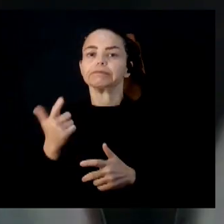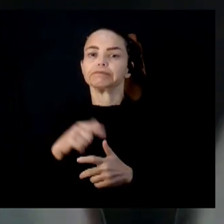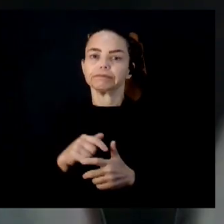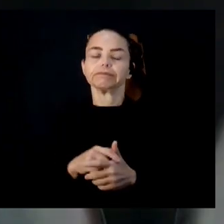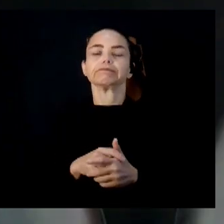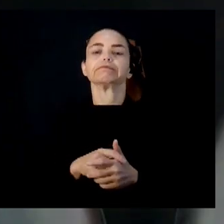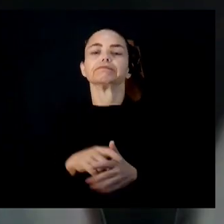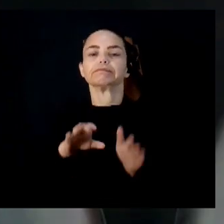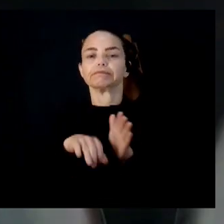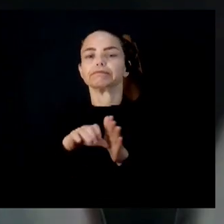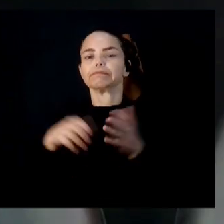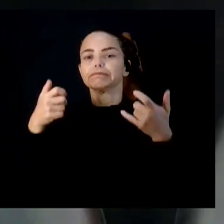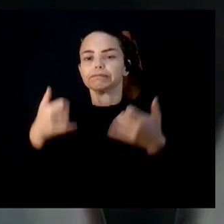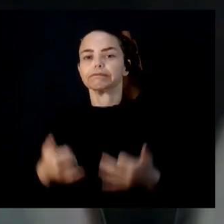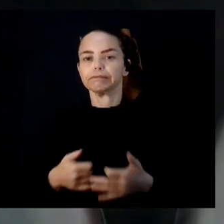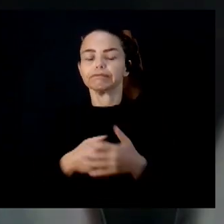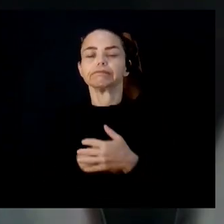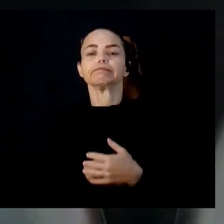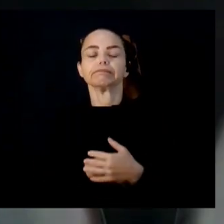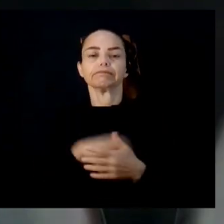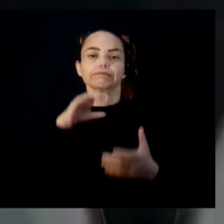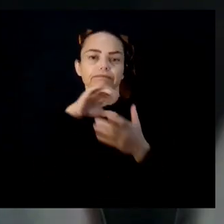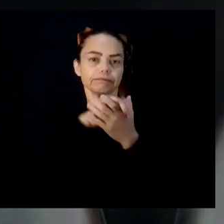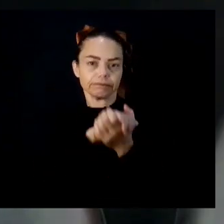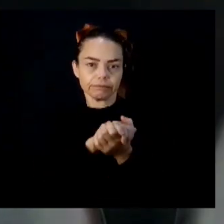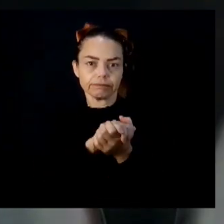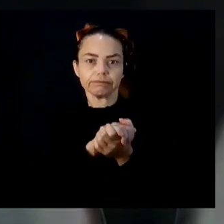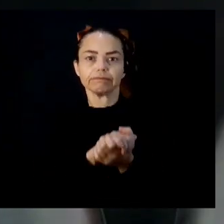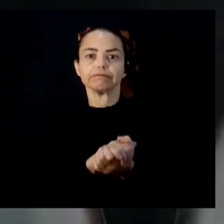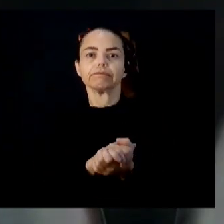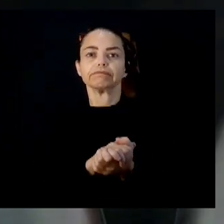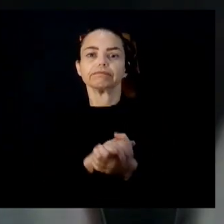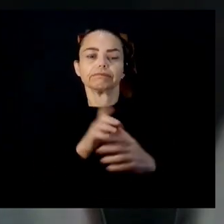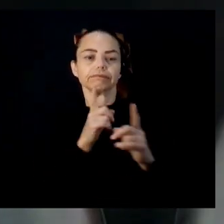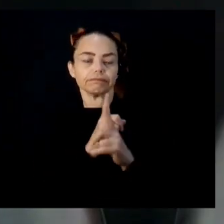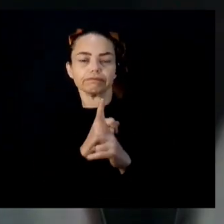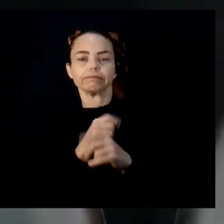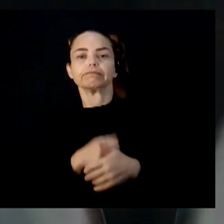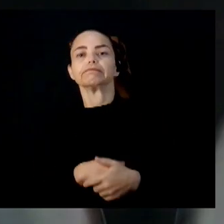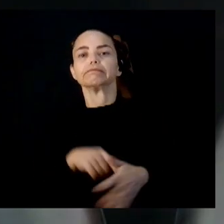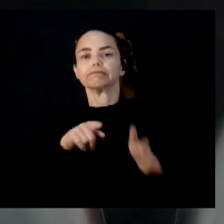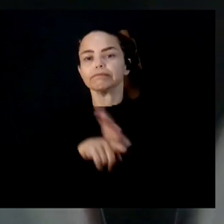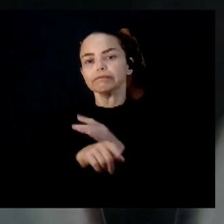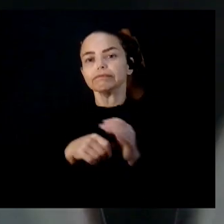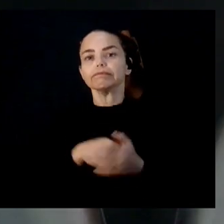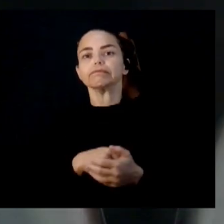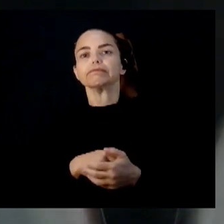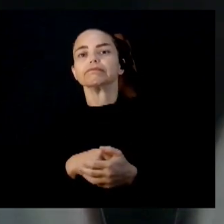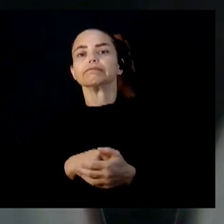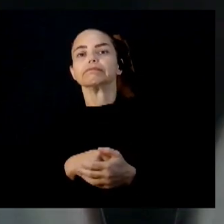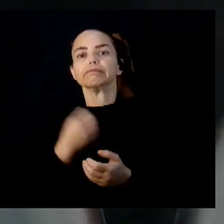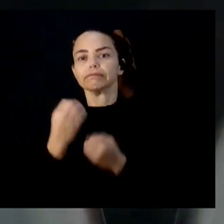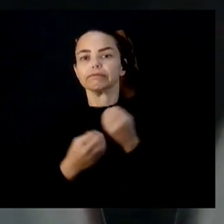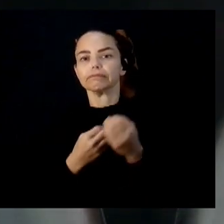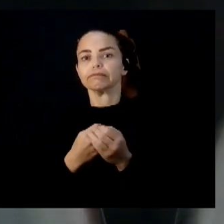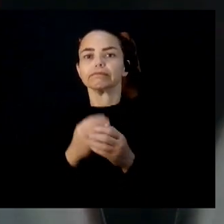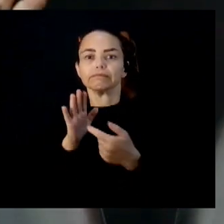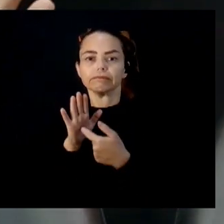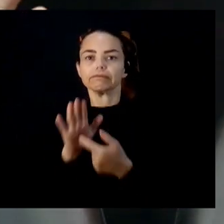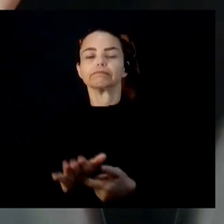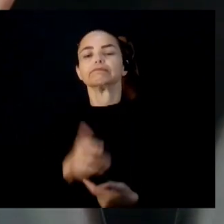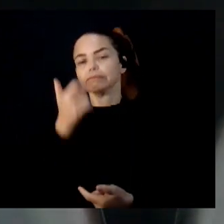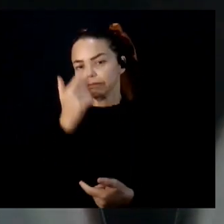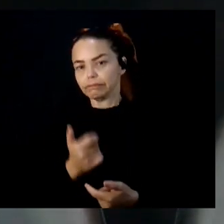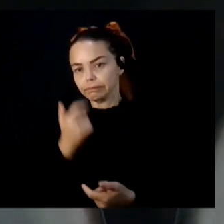trouxe agora, da dinâmica do casal. Né? E vai ao encontro da pergunta que você fez. Né? Como é que eu mostro quem eu sou